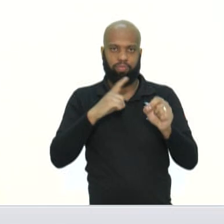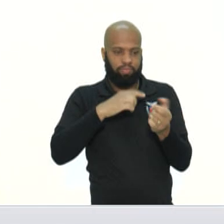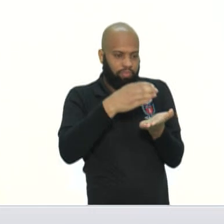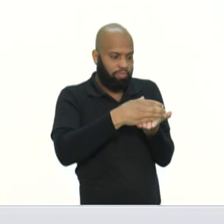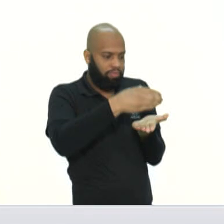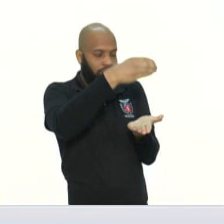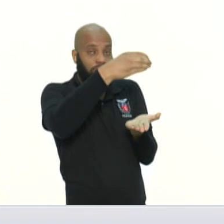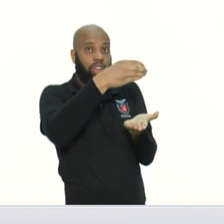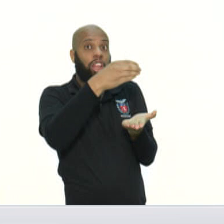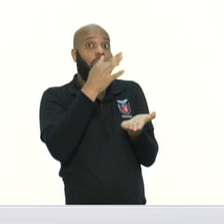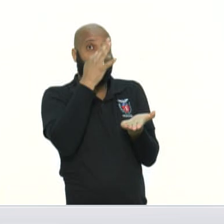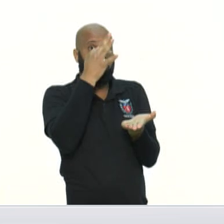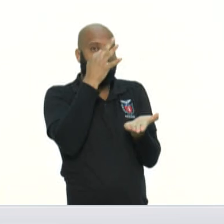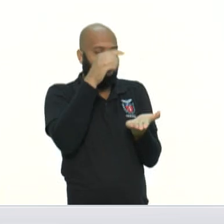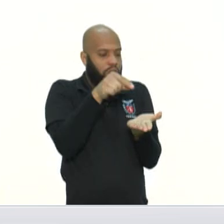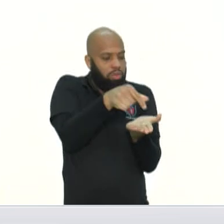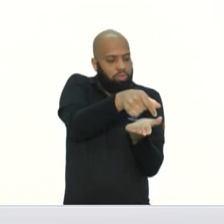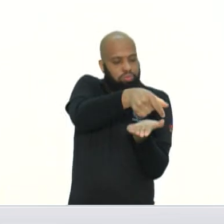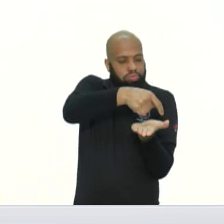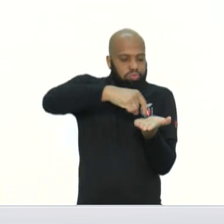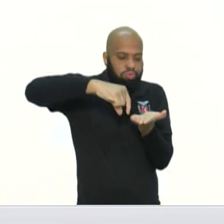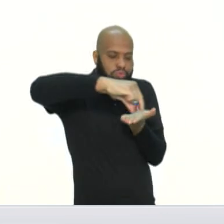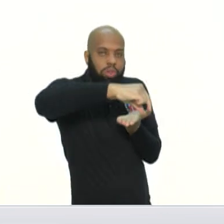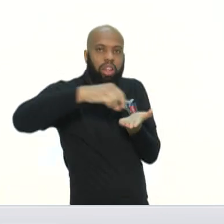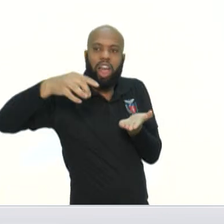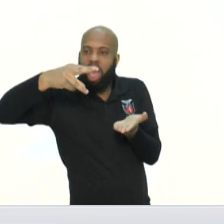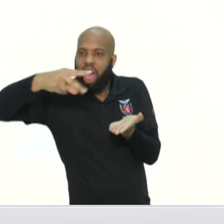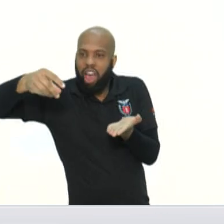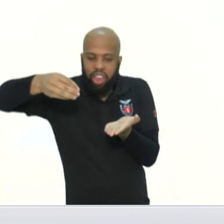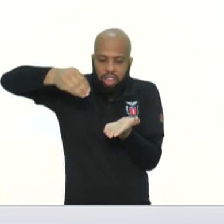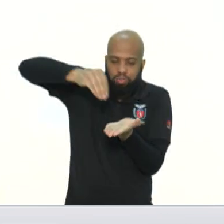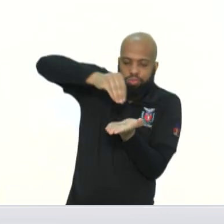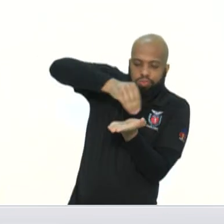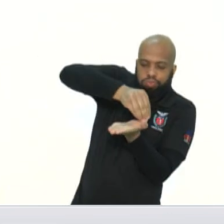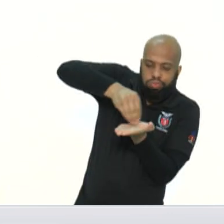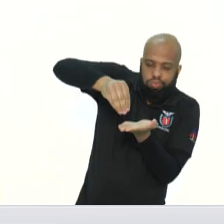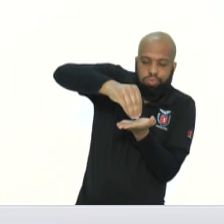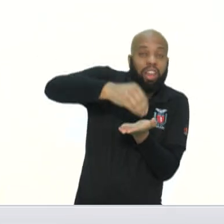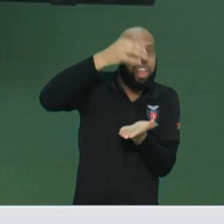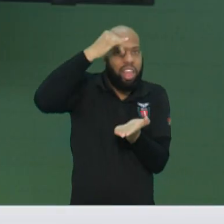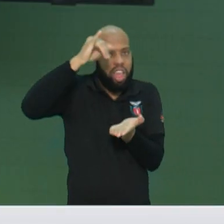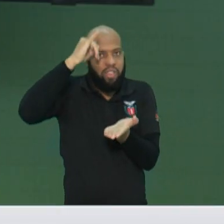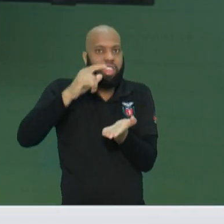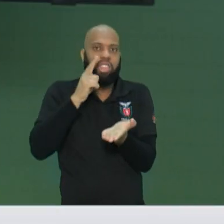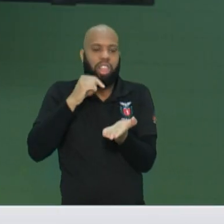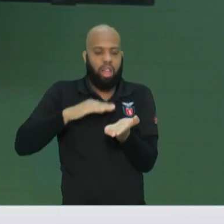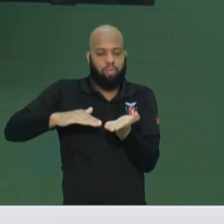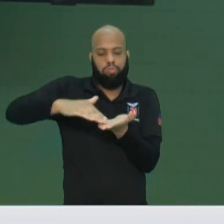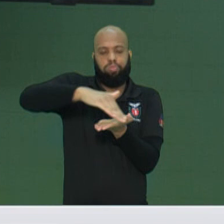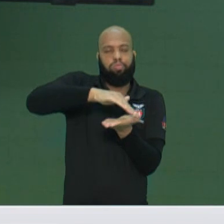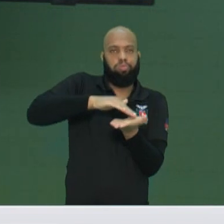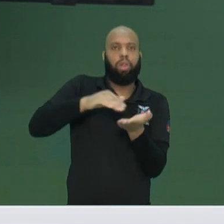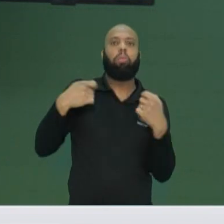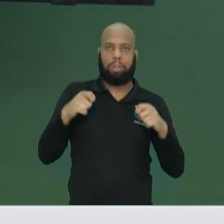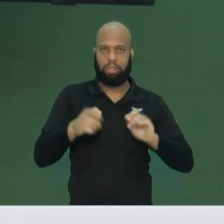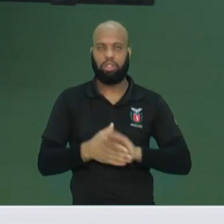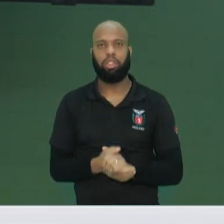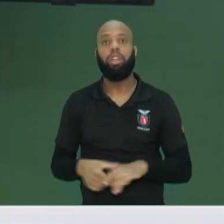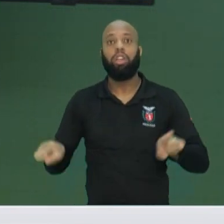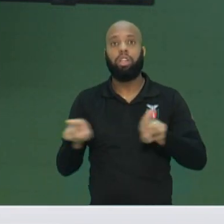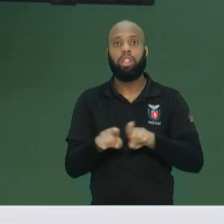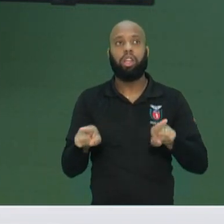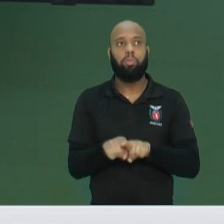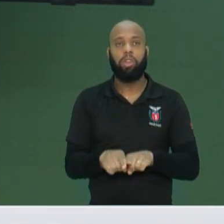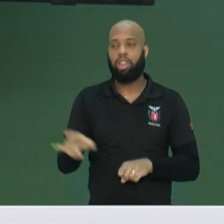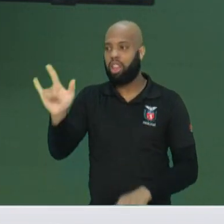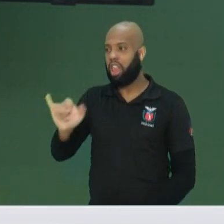pratinhos onde ficam os vasos de flor, certo? Para você poder dar água e não ficar água parada no pratinho. Coloque